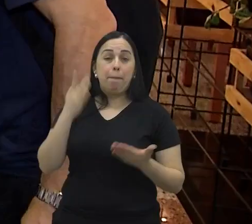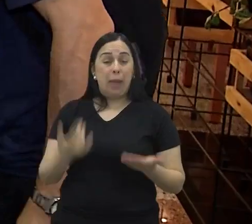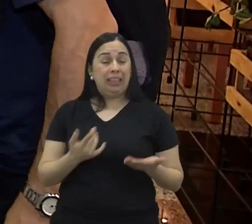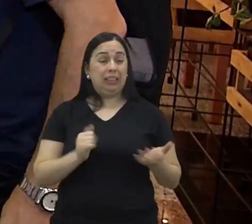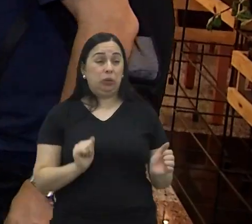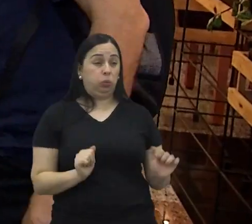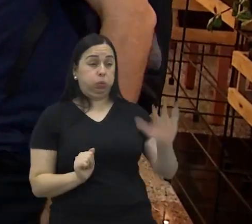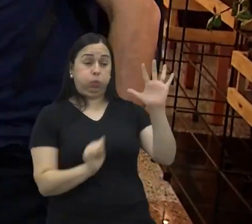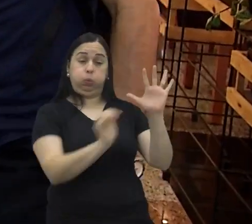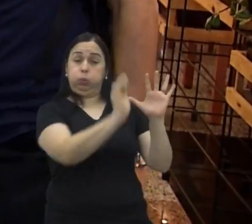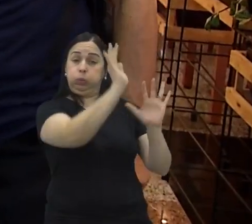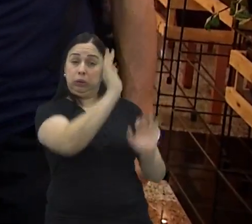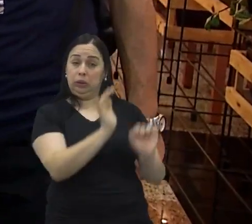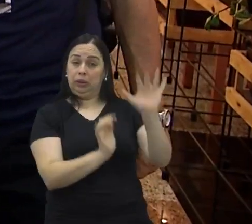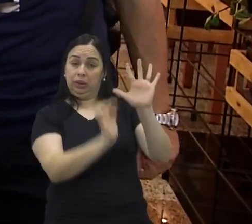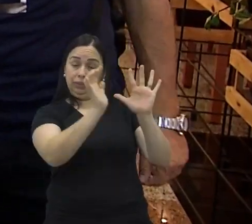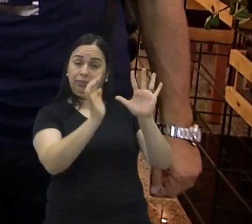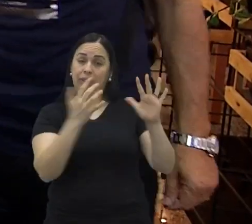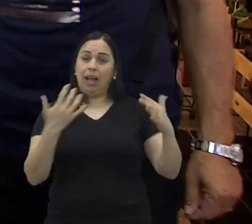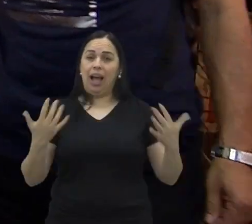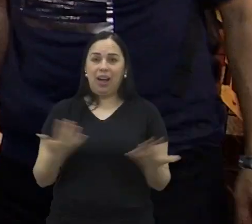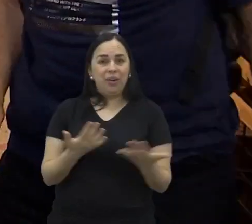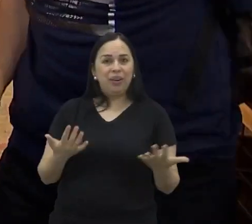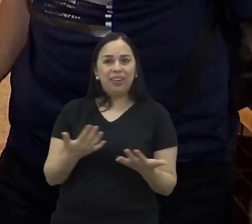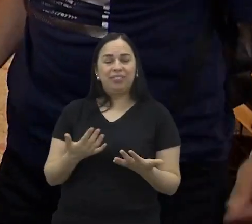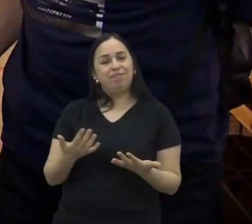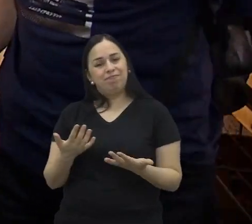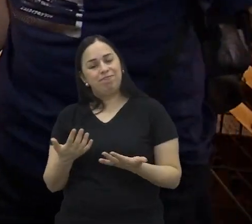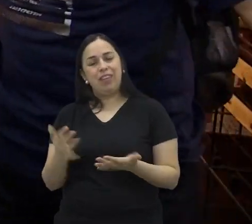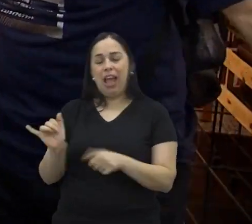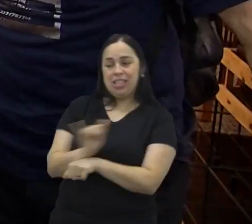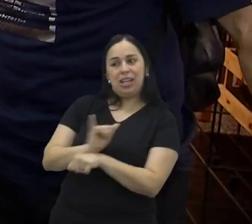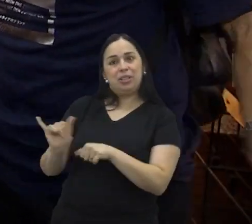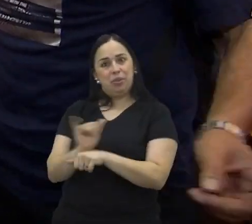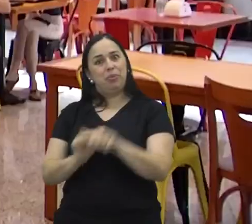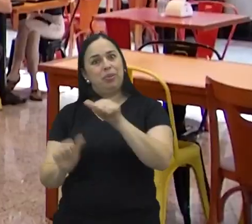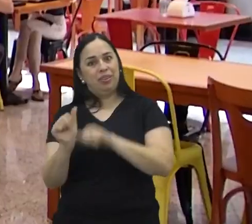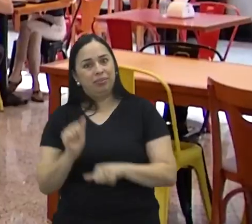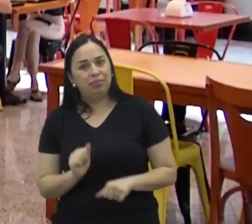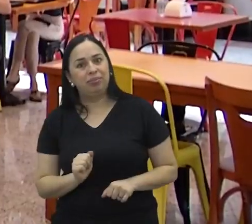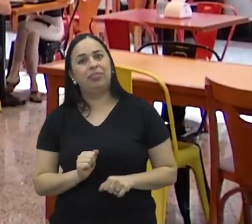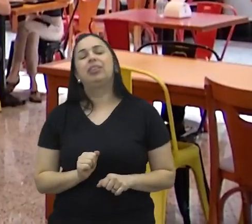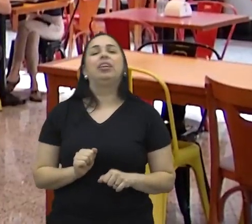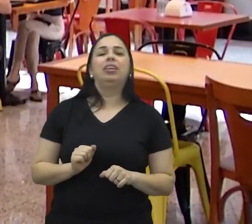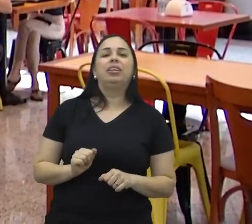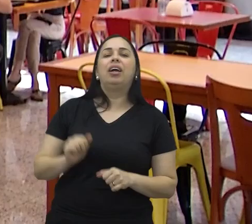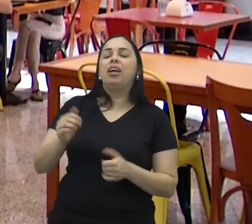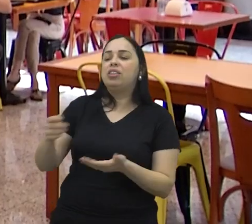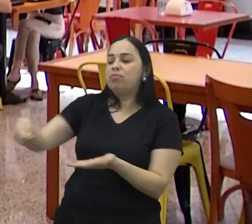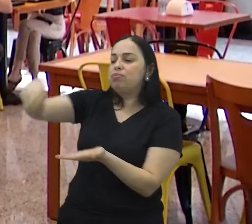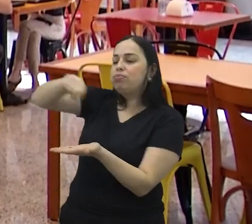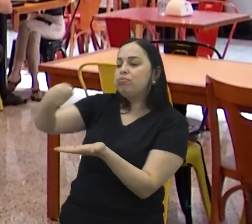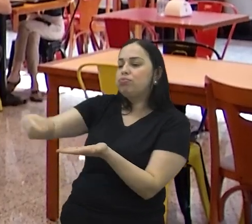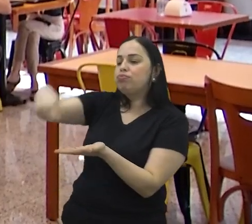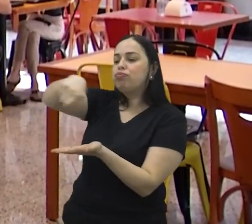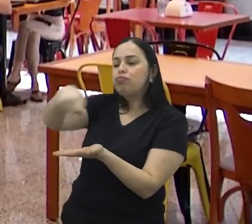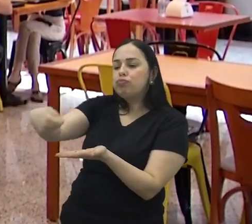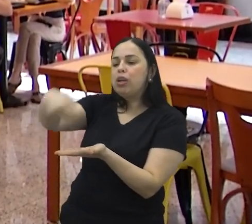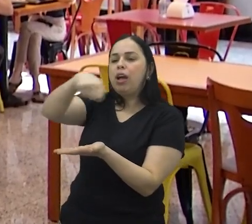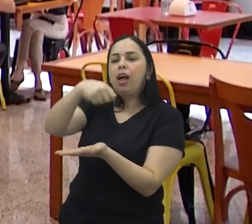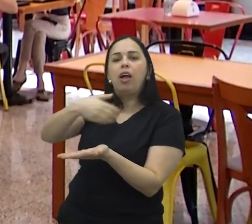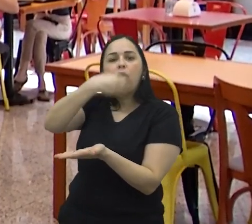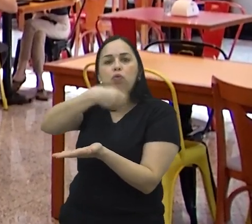os preços ficaram salgados demais. Agora, teve que mudar o hábito. Escolhe produto da época, frutas